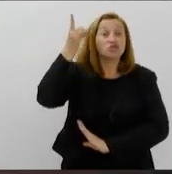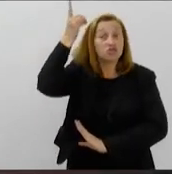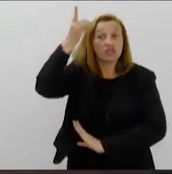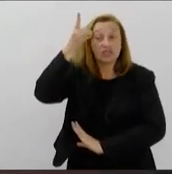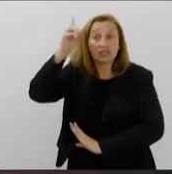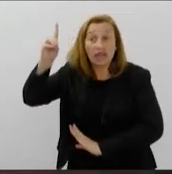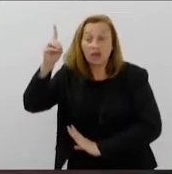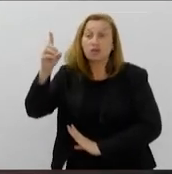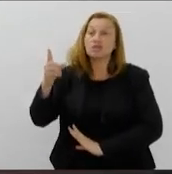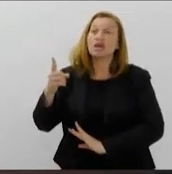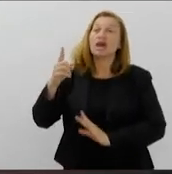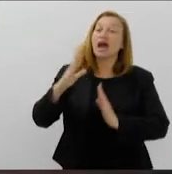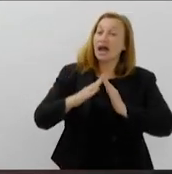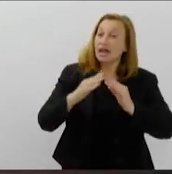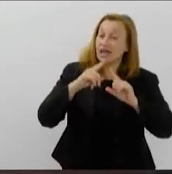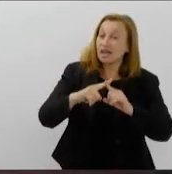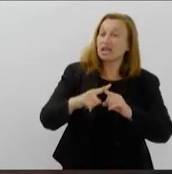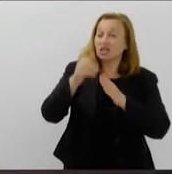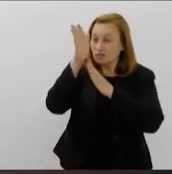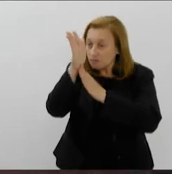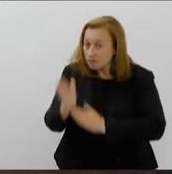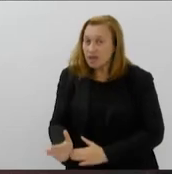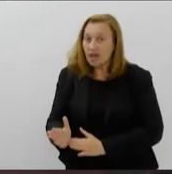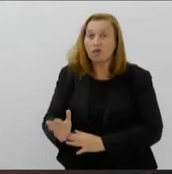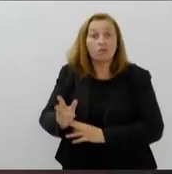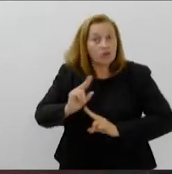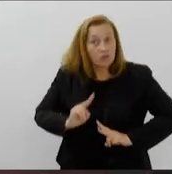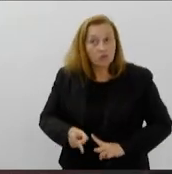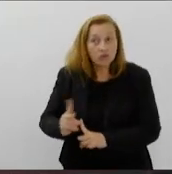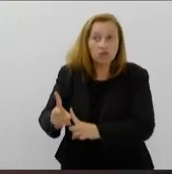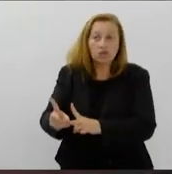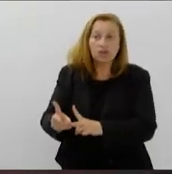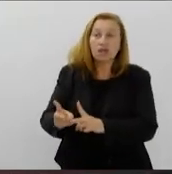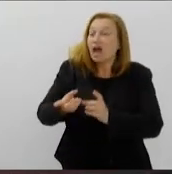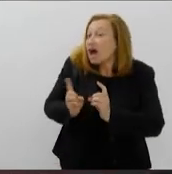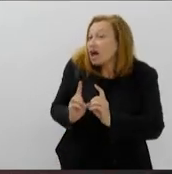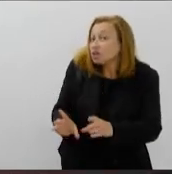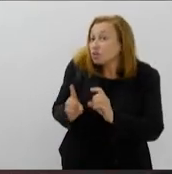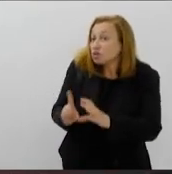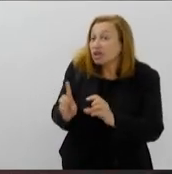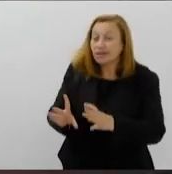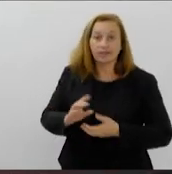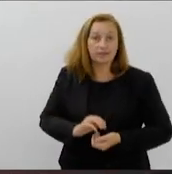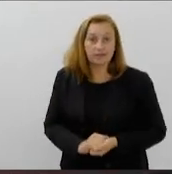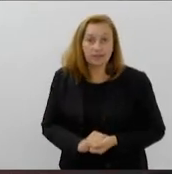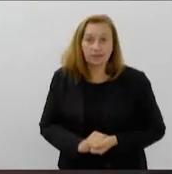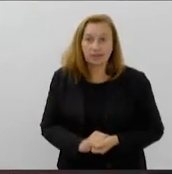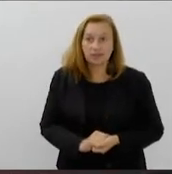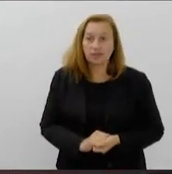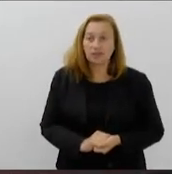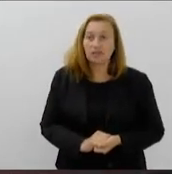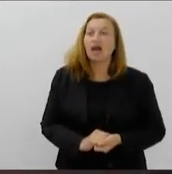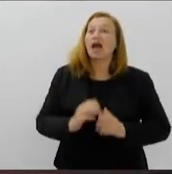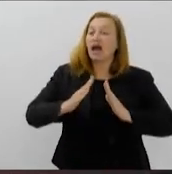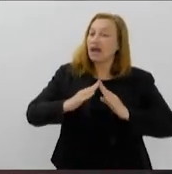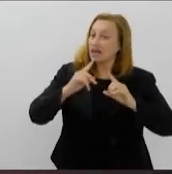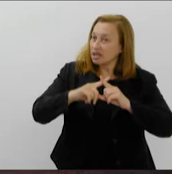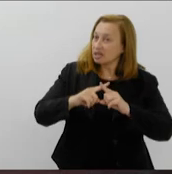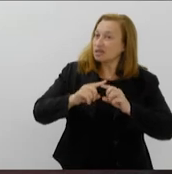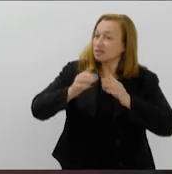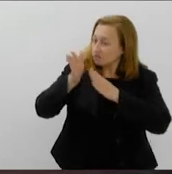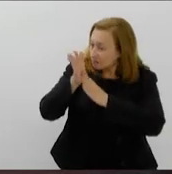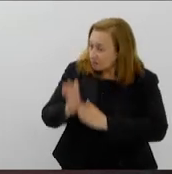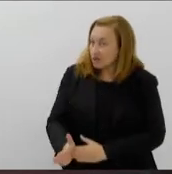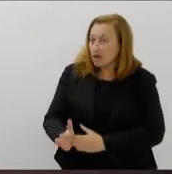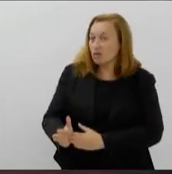Igreja vai permanecer fiel à sua doutrina, a Igreja vai